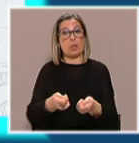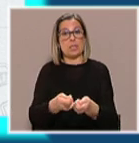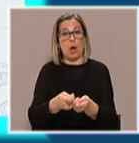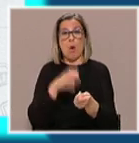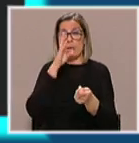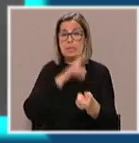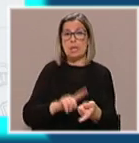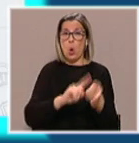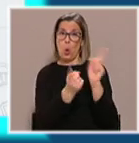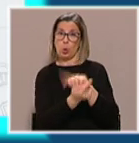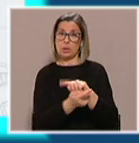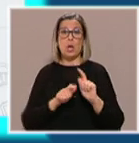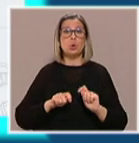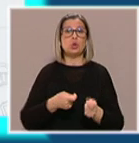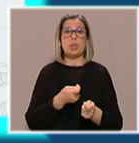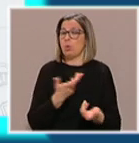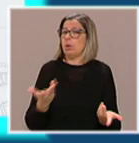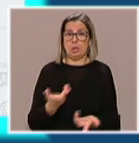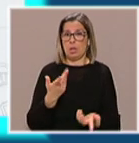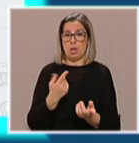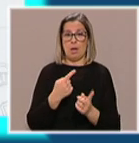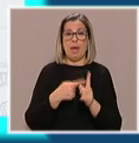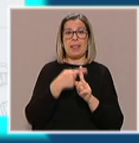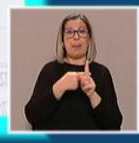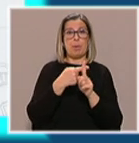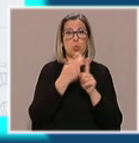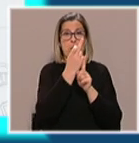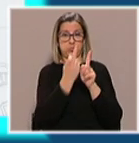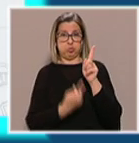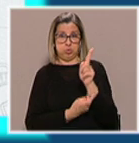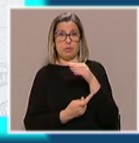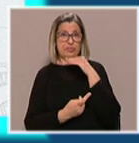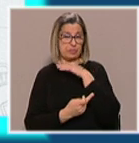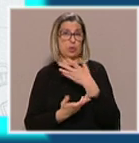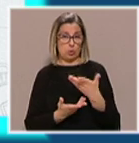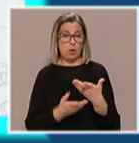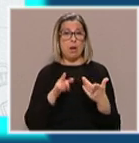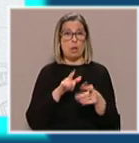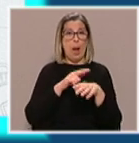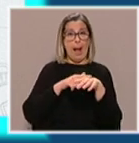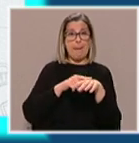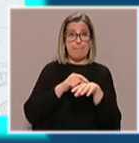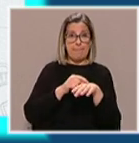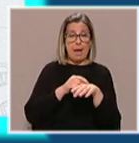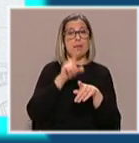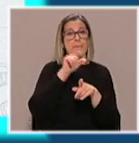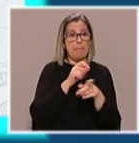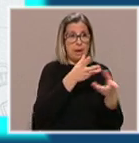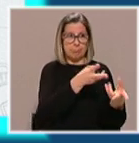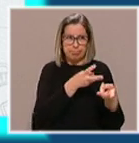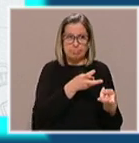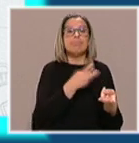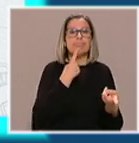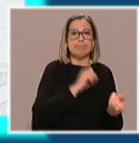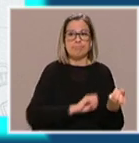é o oposto, a diminuição da temperatura, os termorreceptores da pele enviam também essa mesma mensagem